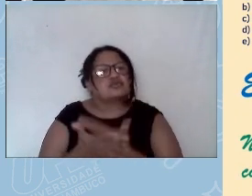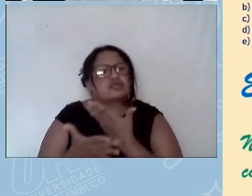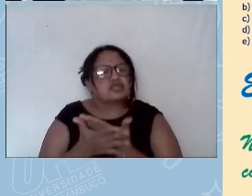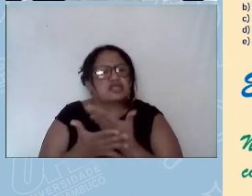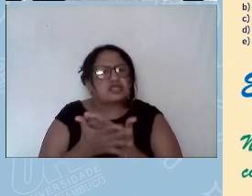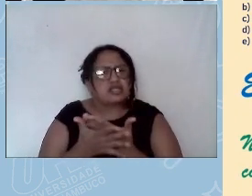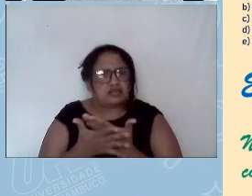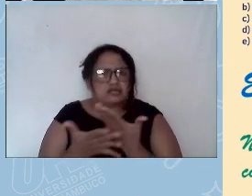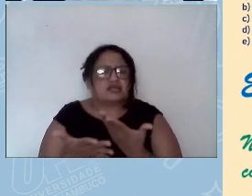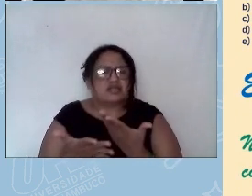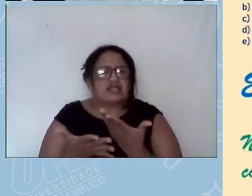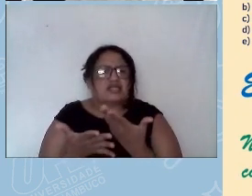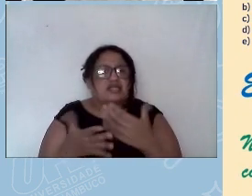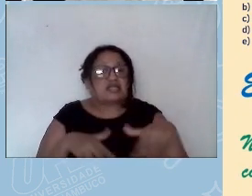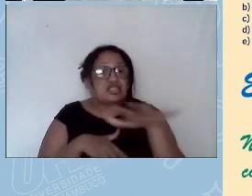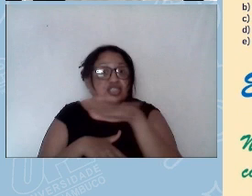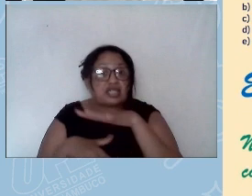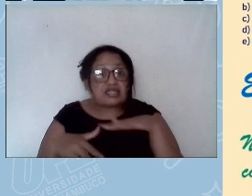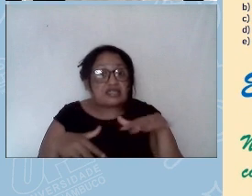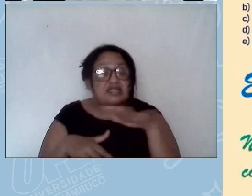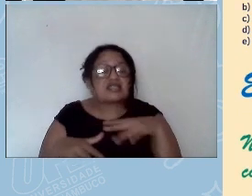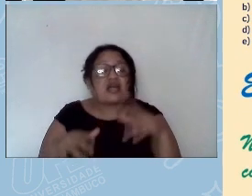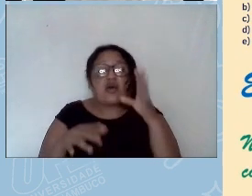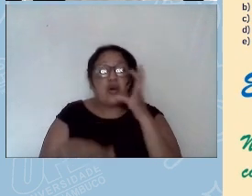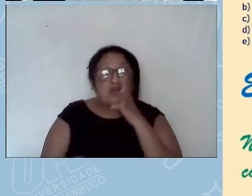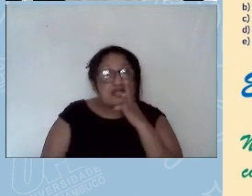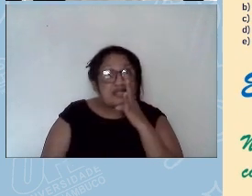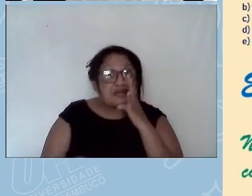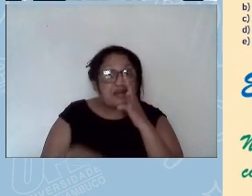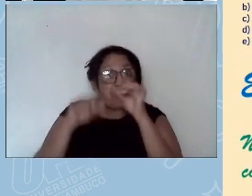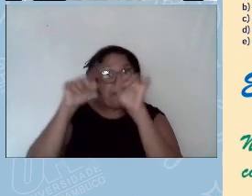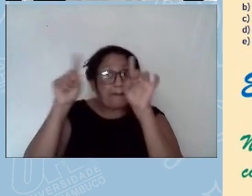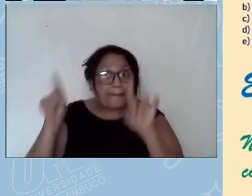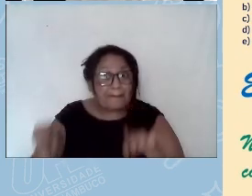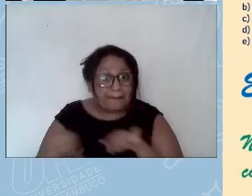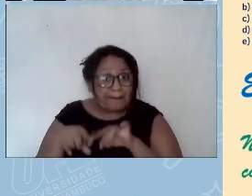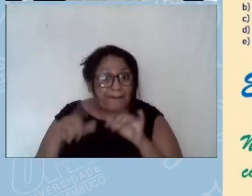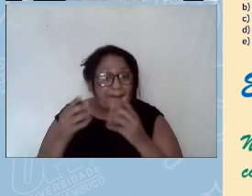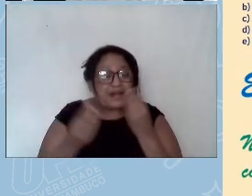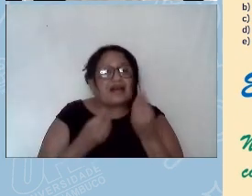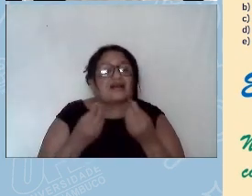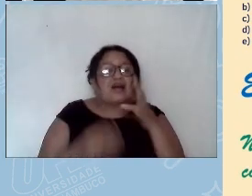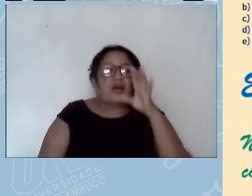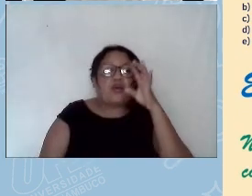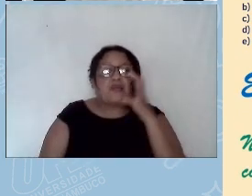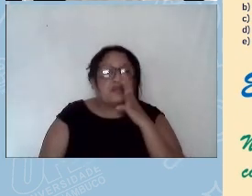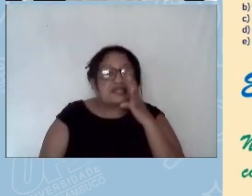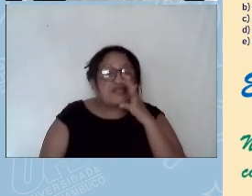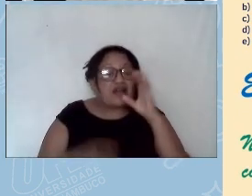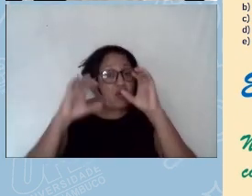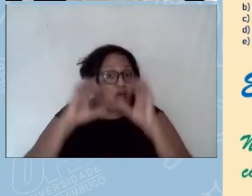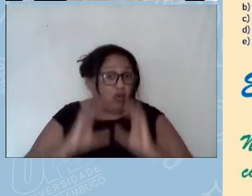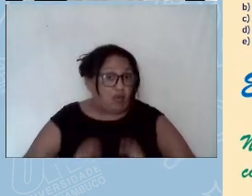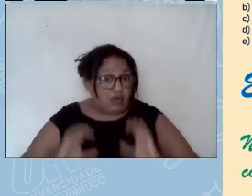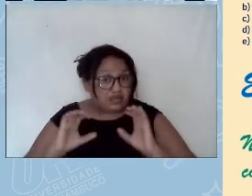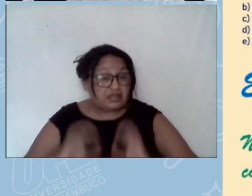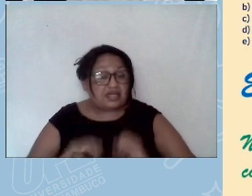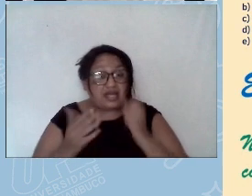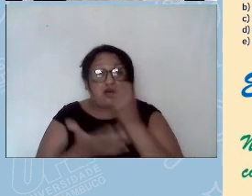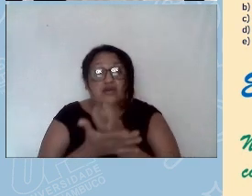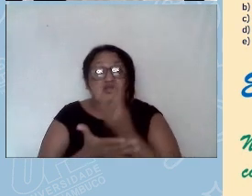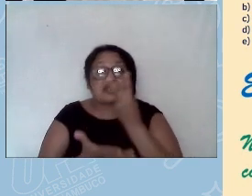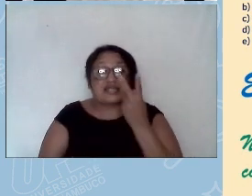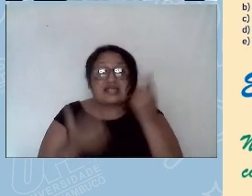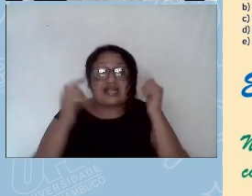generalização isto é a observar padrões a observar comportamentos como é o que acontece